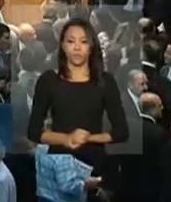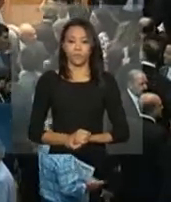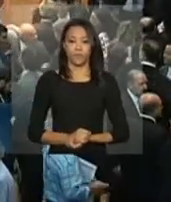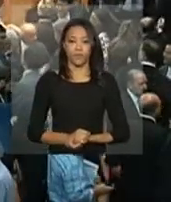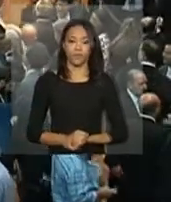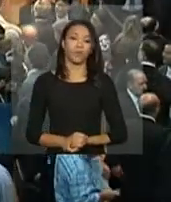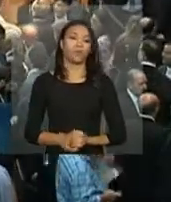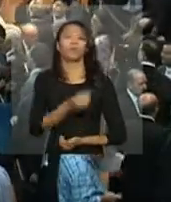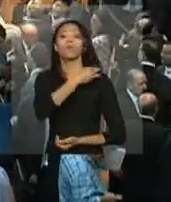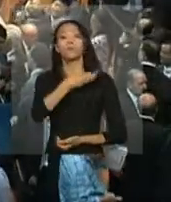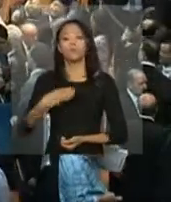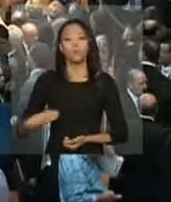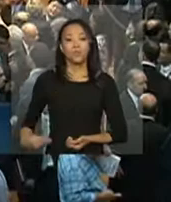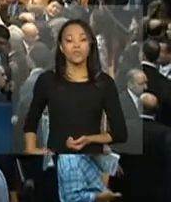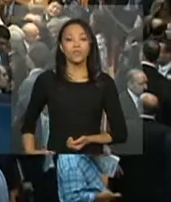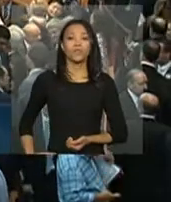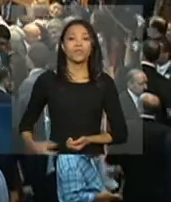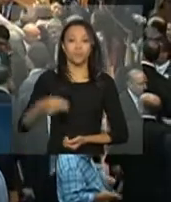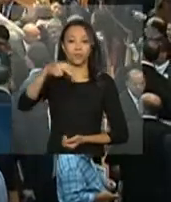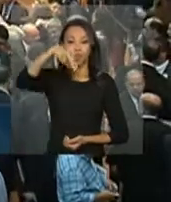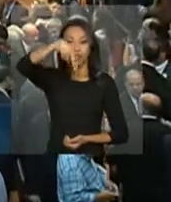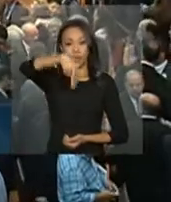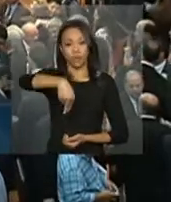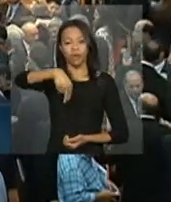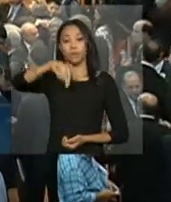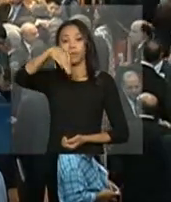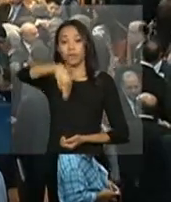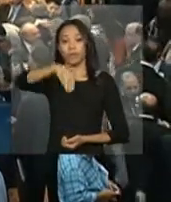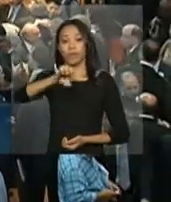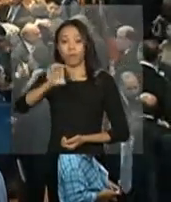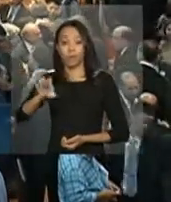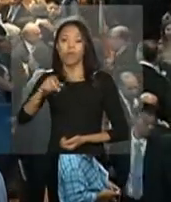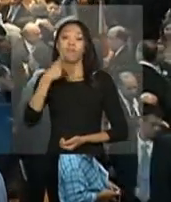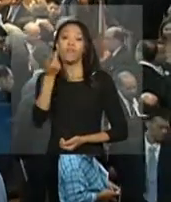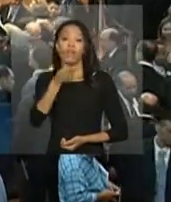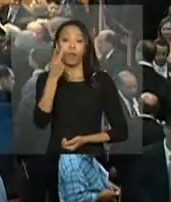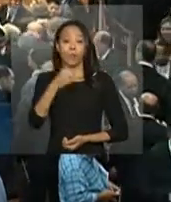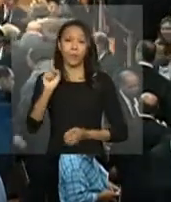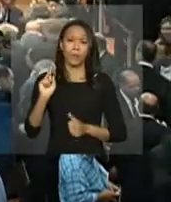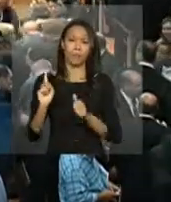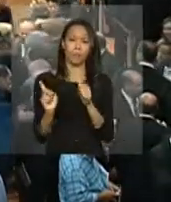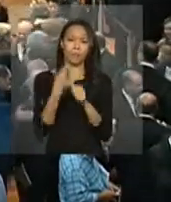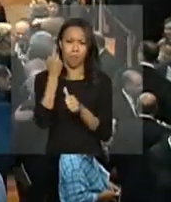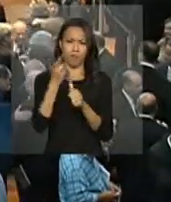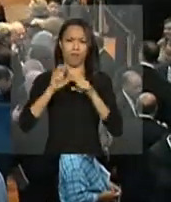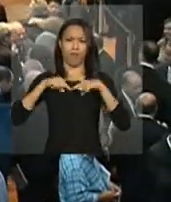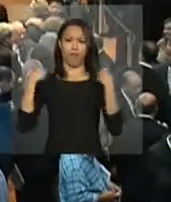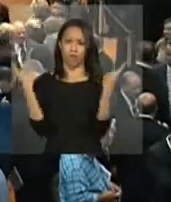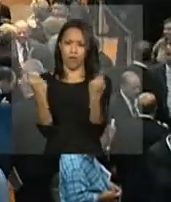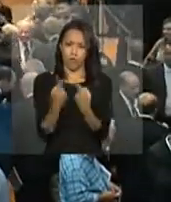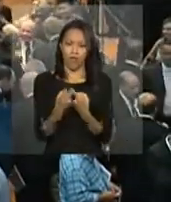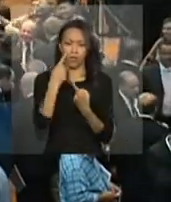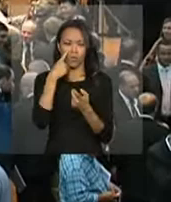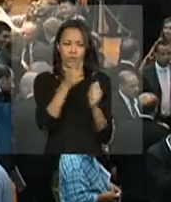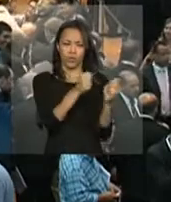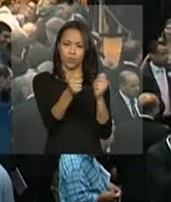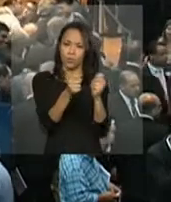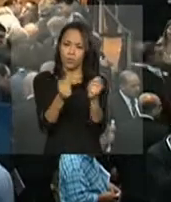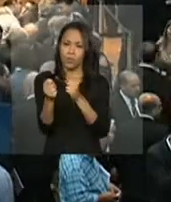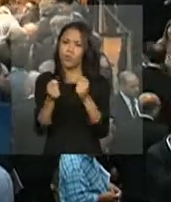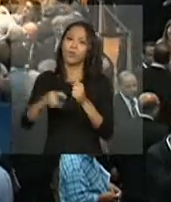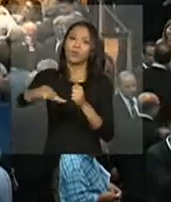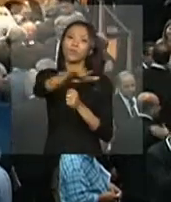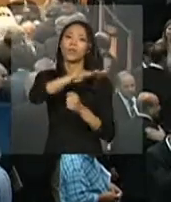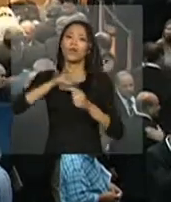e o ministro de Minas e energia Edson Lobão disse na primeira reunião do comitê de monitoramento do setor